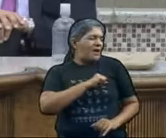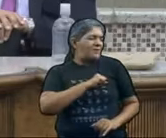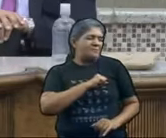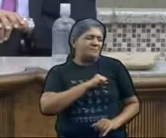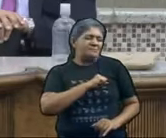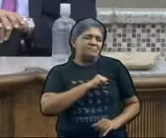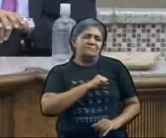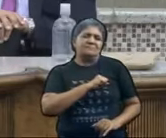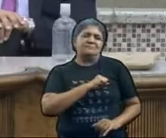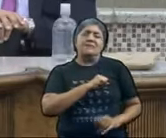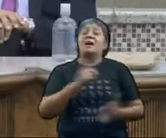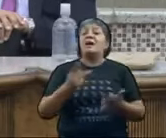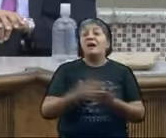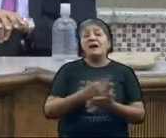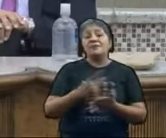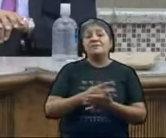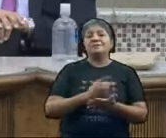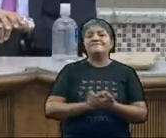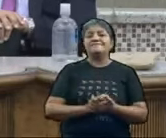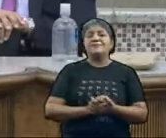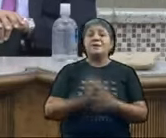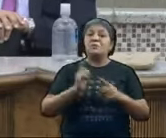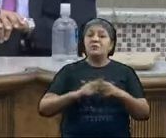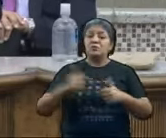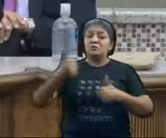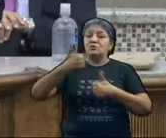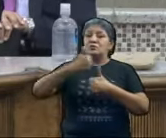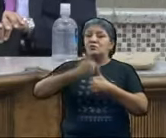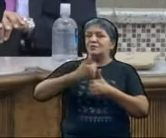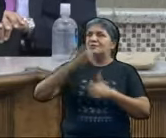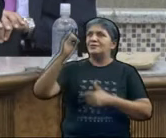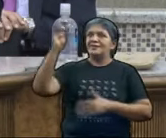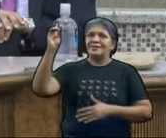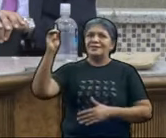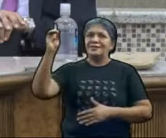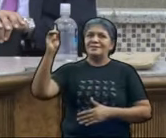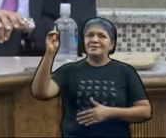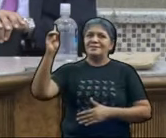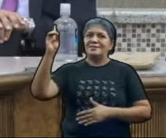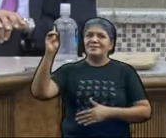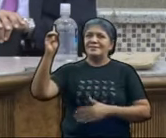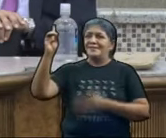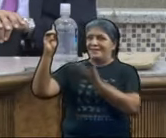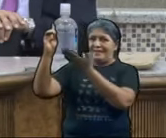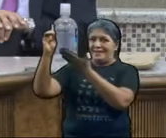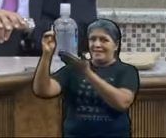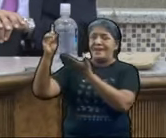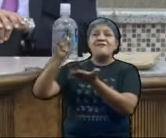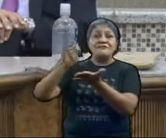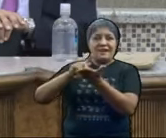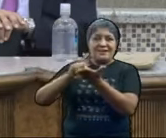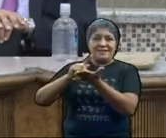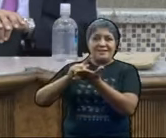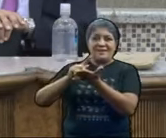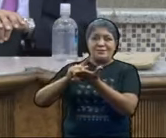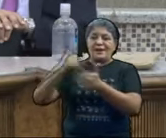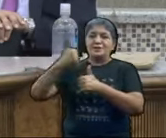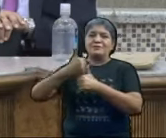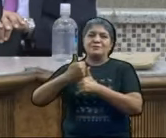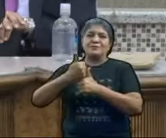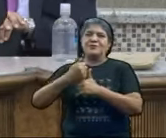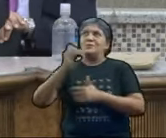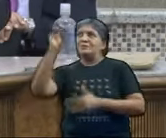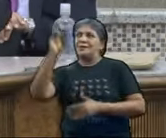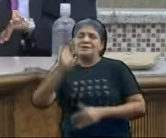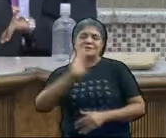nenhum. Mas deixe-me partir para uma outra parte da palavra agora, que eu acho ela muito mais importante.